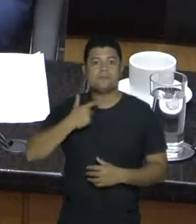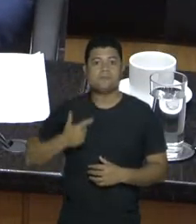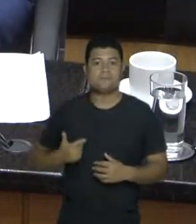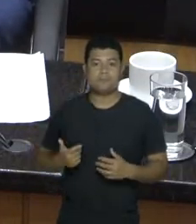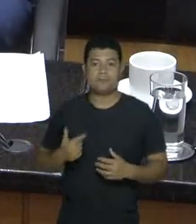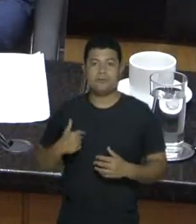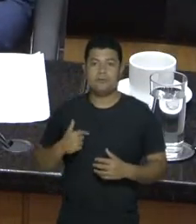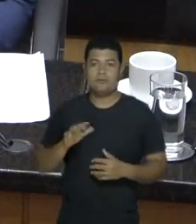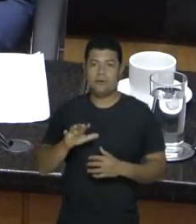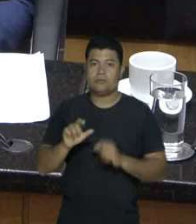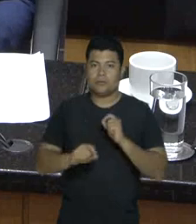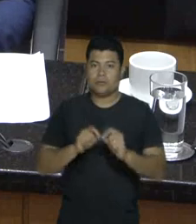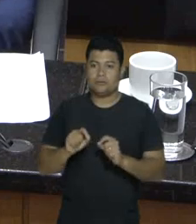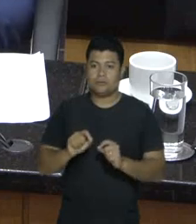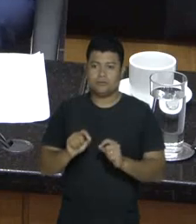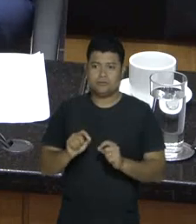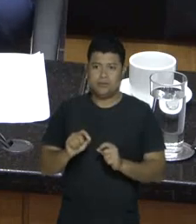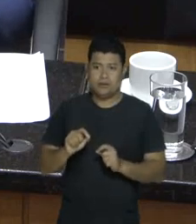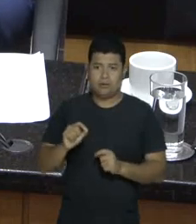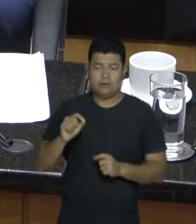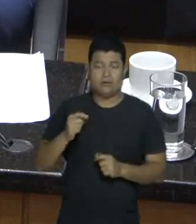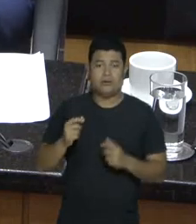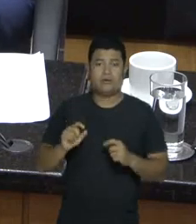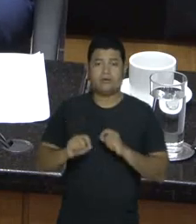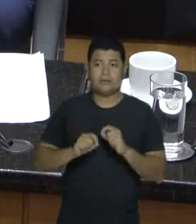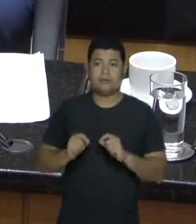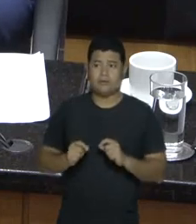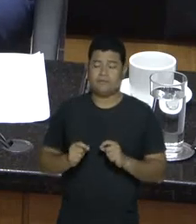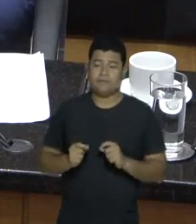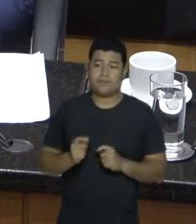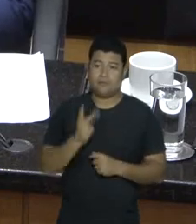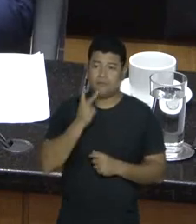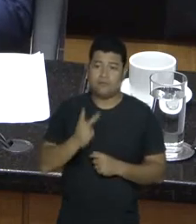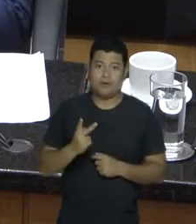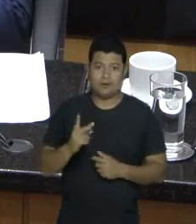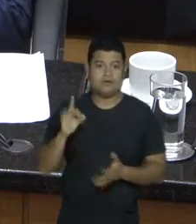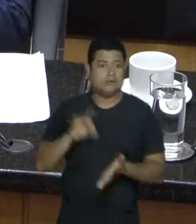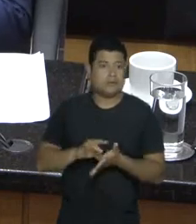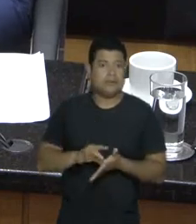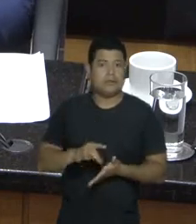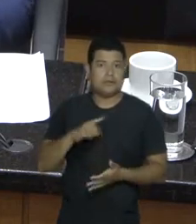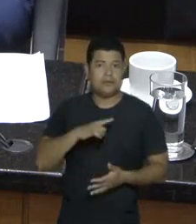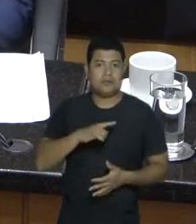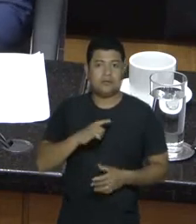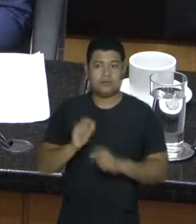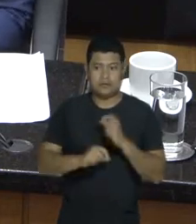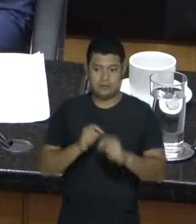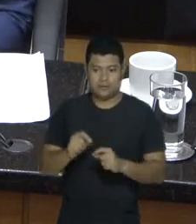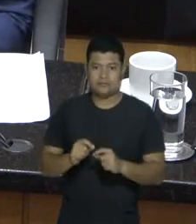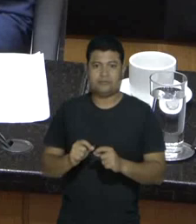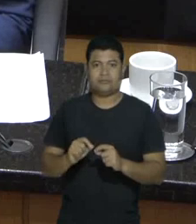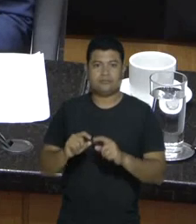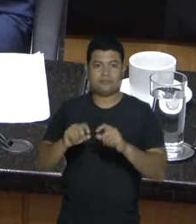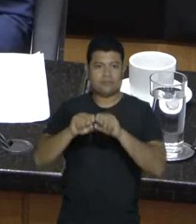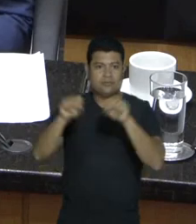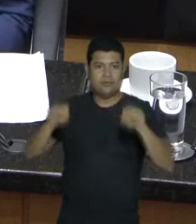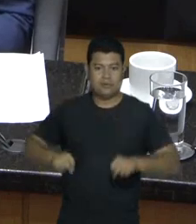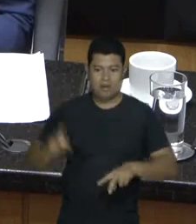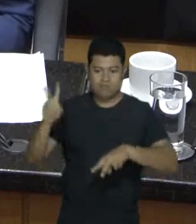dentro do presídio, que já é uma... falha do sistema. Acho que a correção